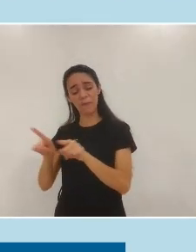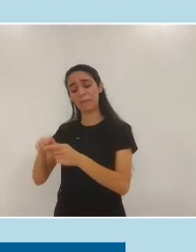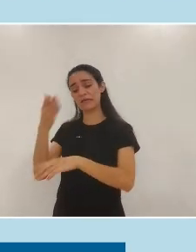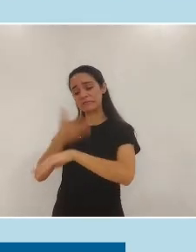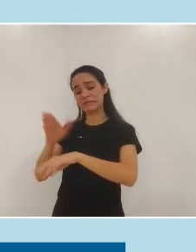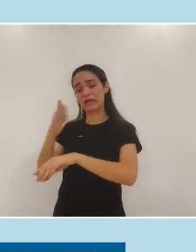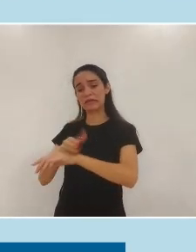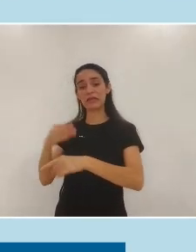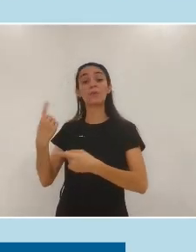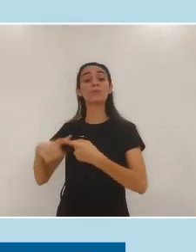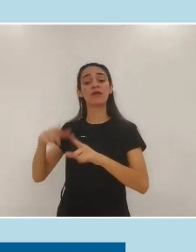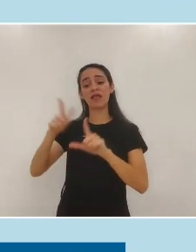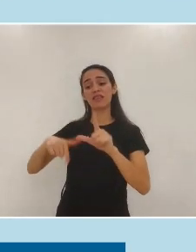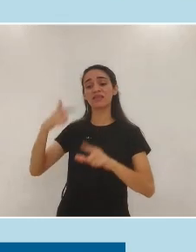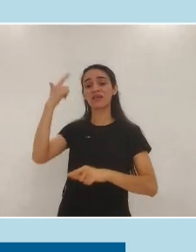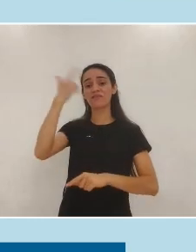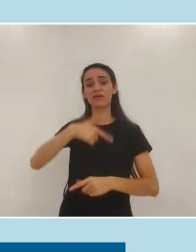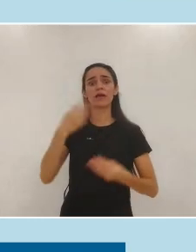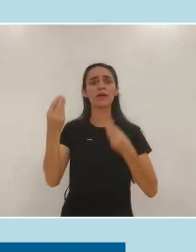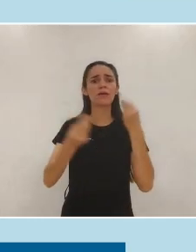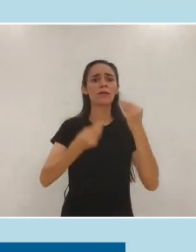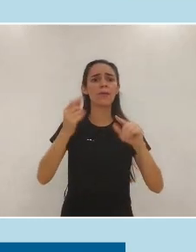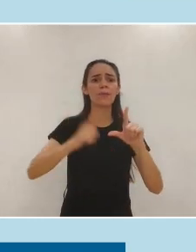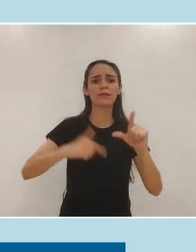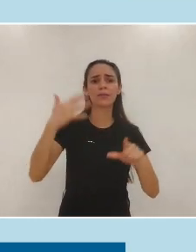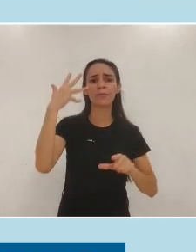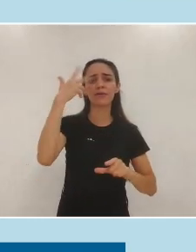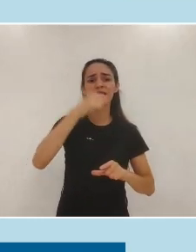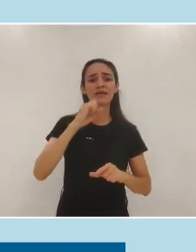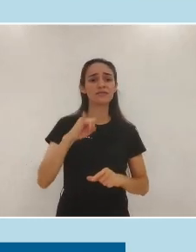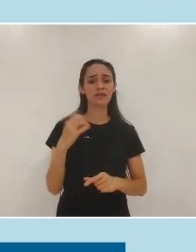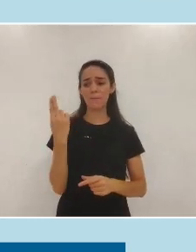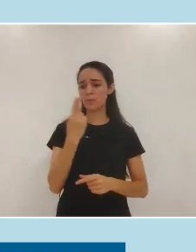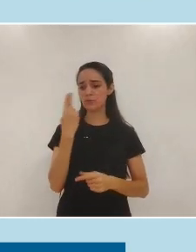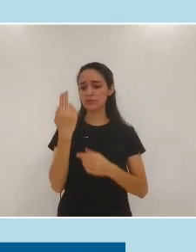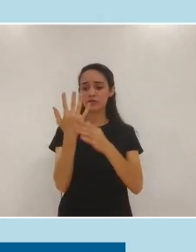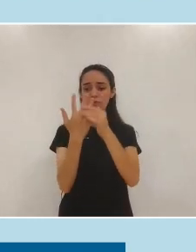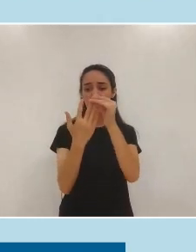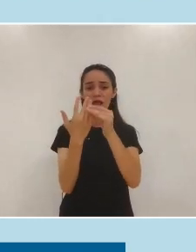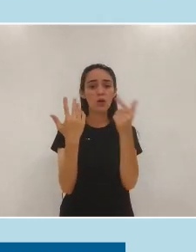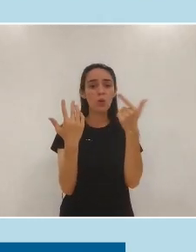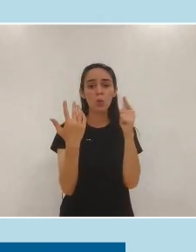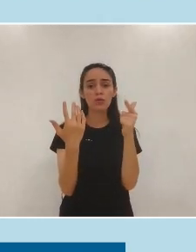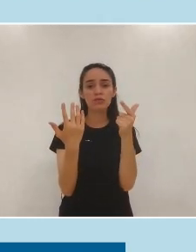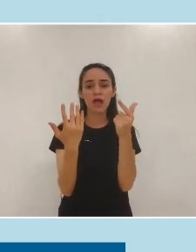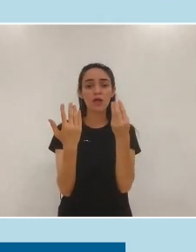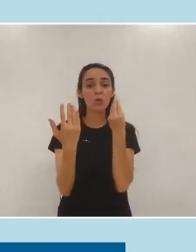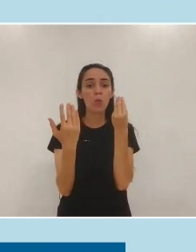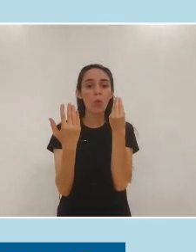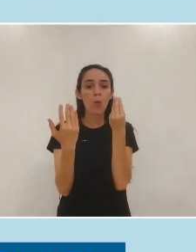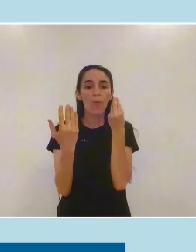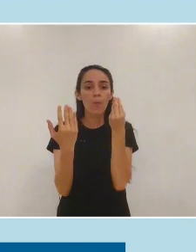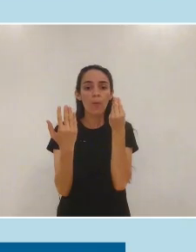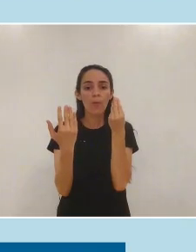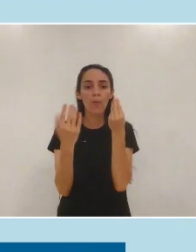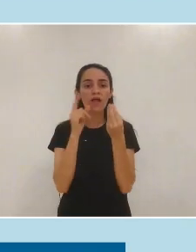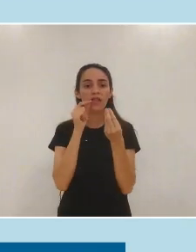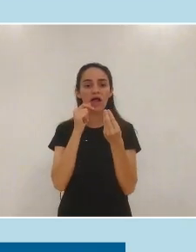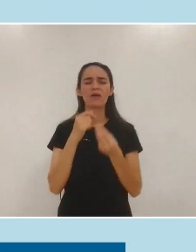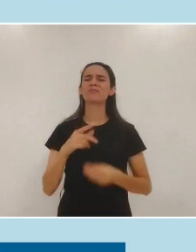ter uma letra bonita se você não tem estrutura para apoiar um lápis? Aí é muito